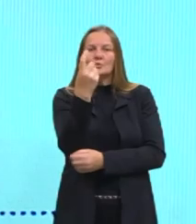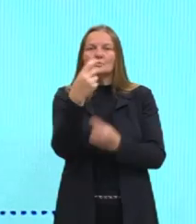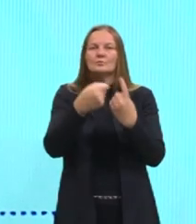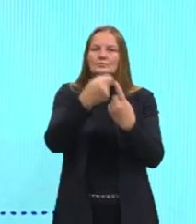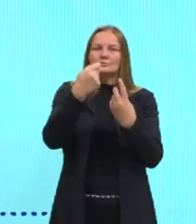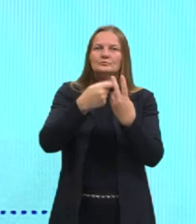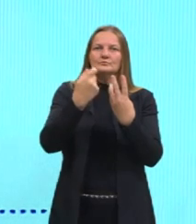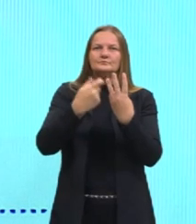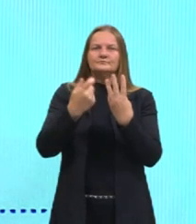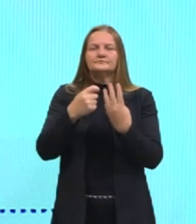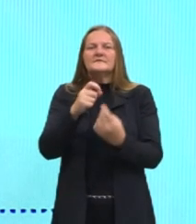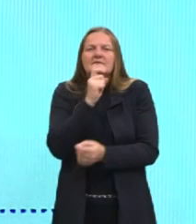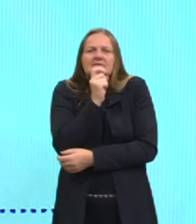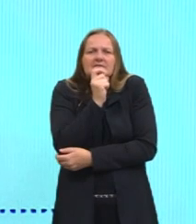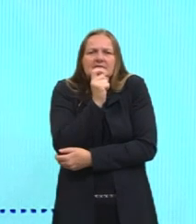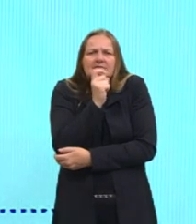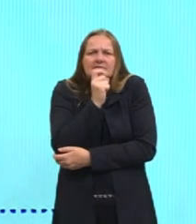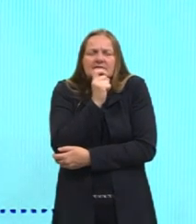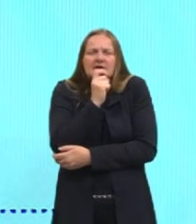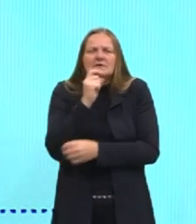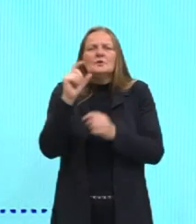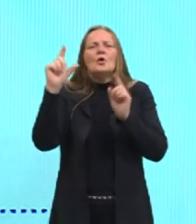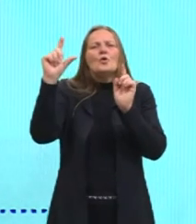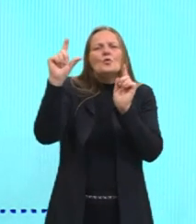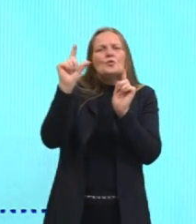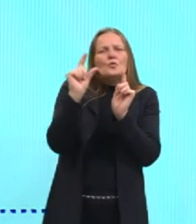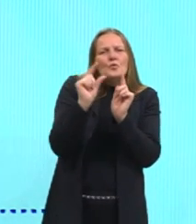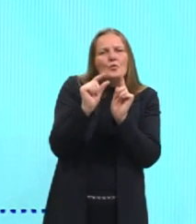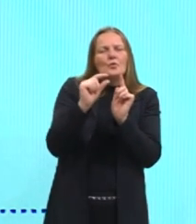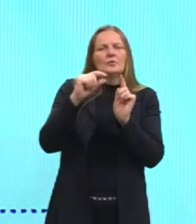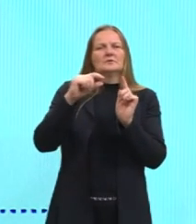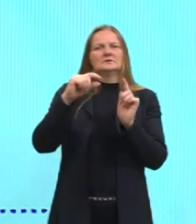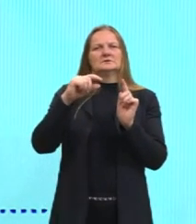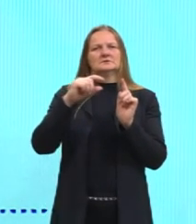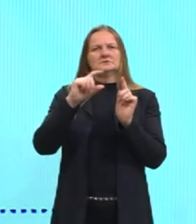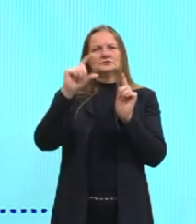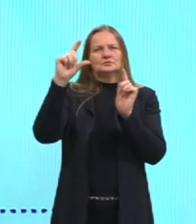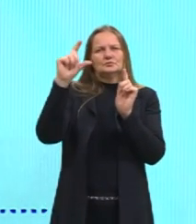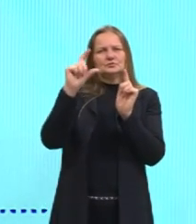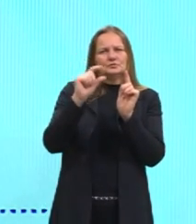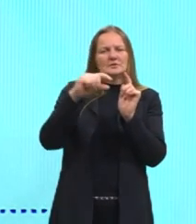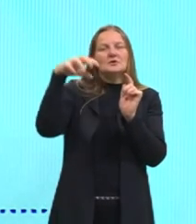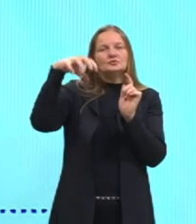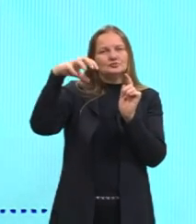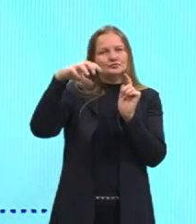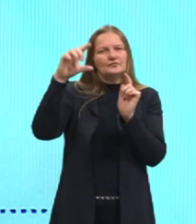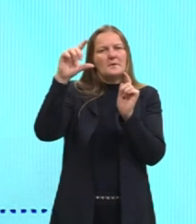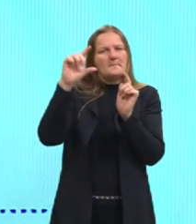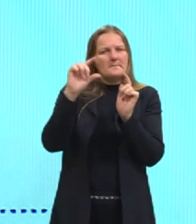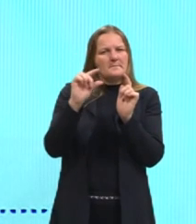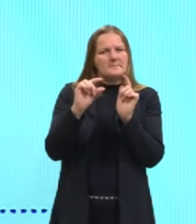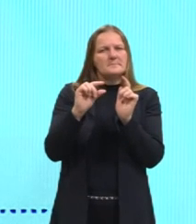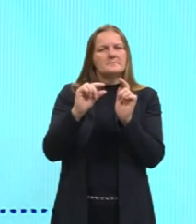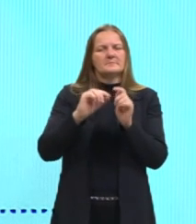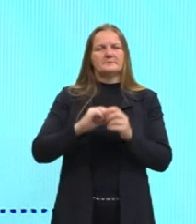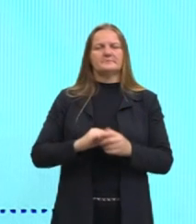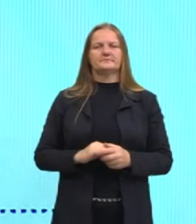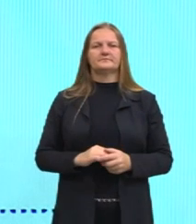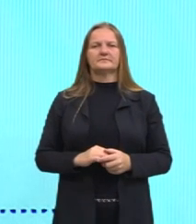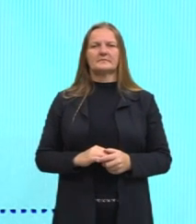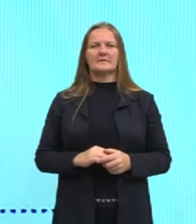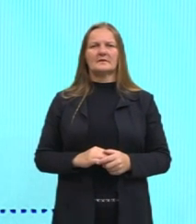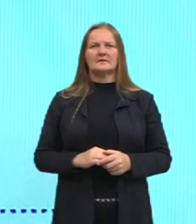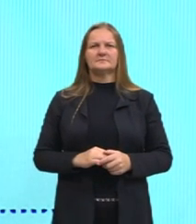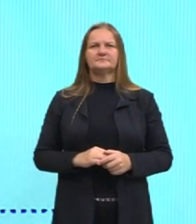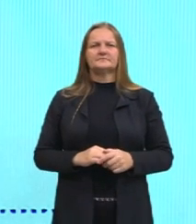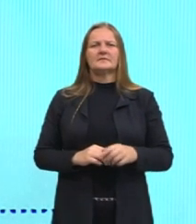mais ou menos no inverno aqui a gente reduz um pouco né a nossa curiosidades quer dizer que Então tenha